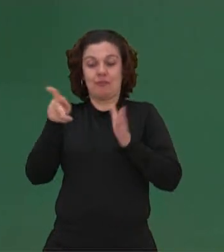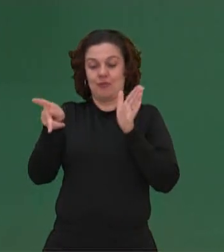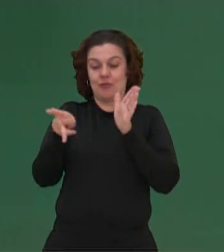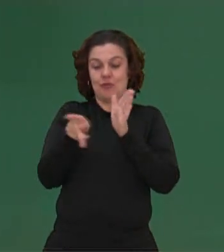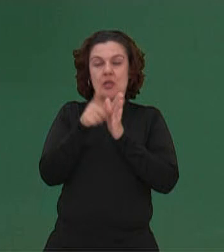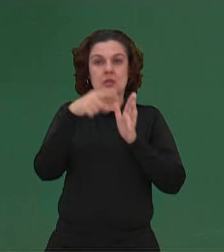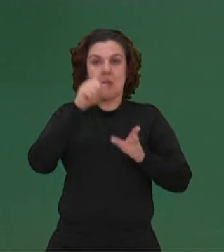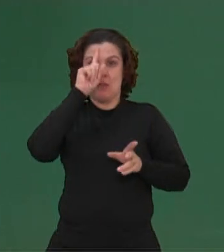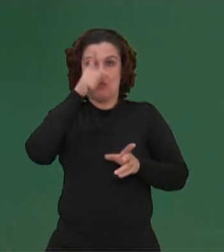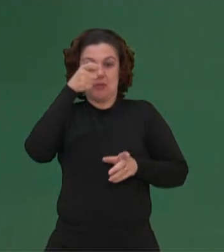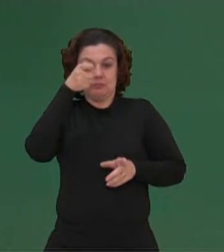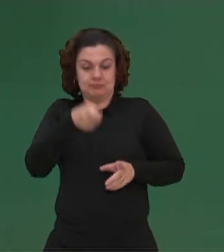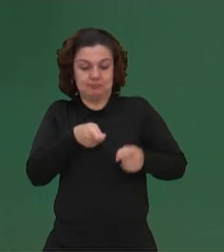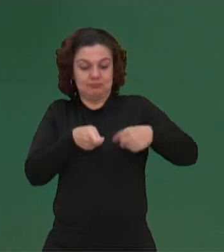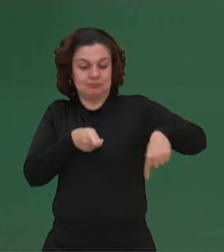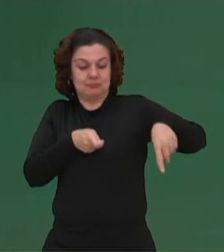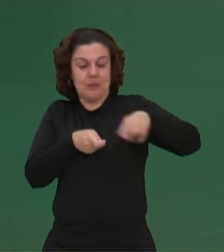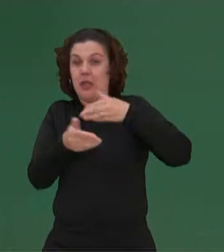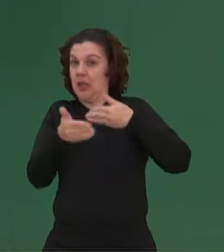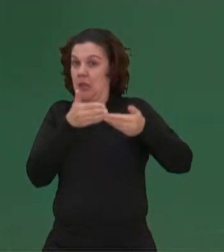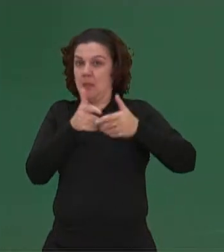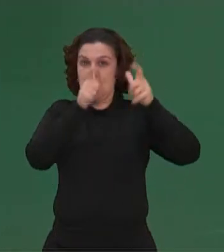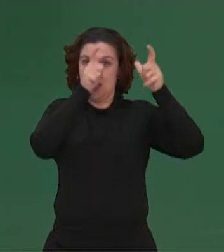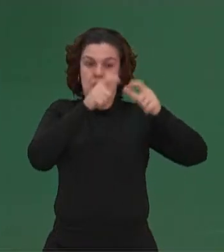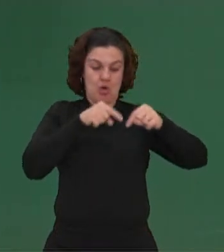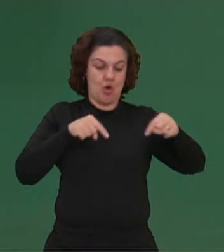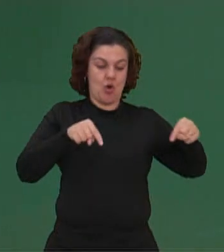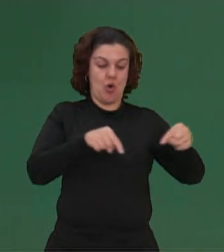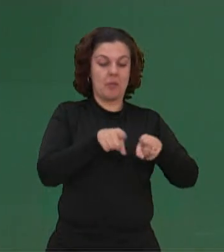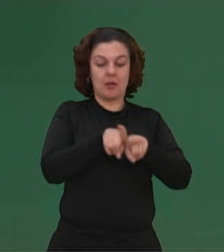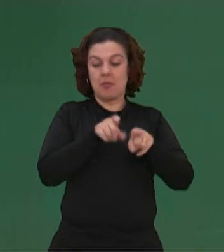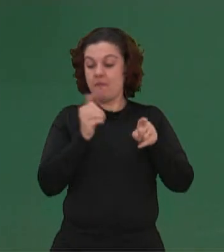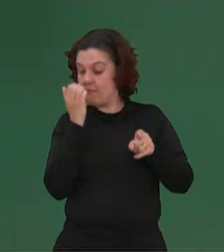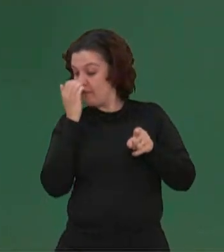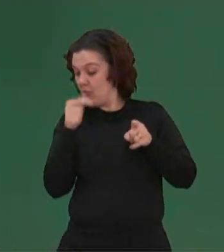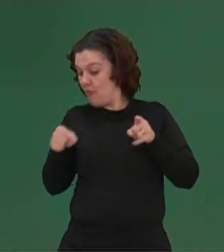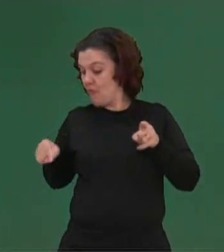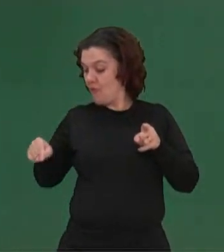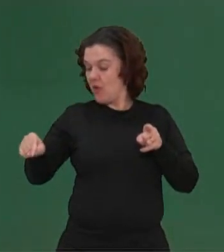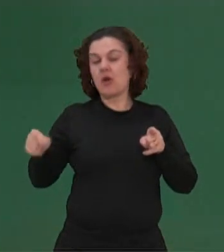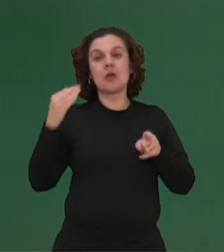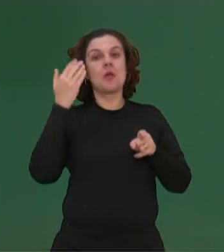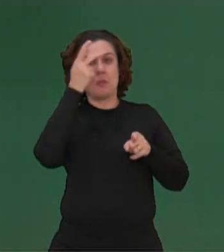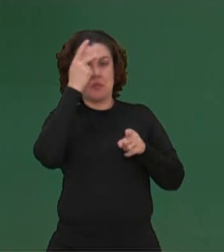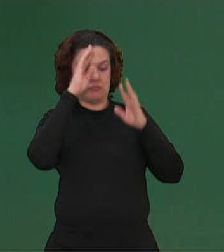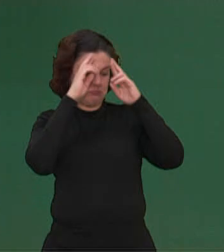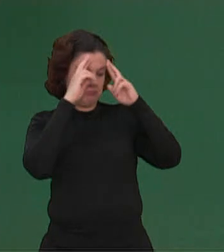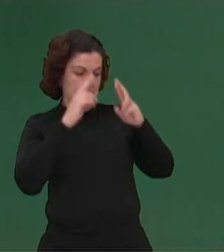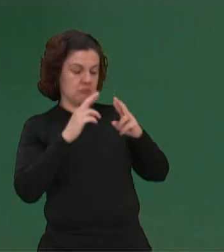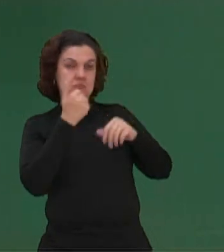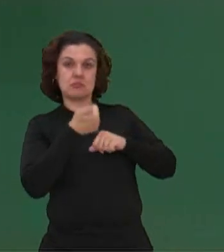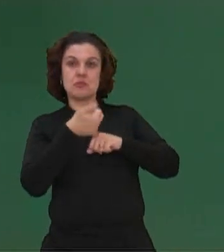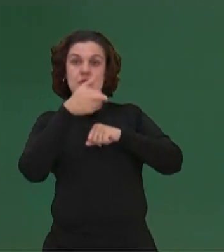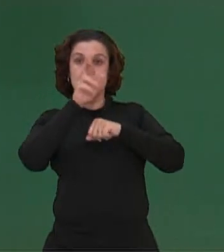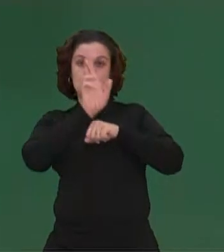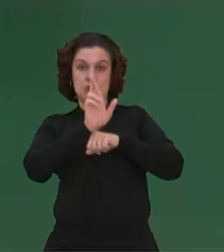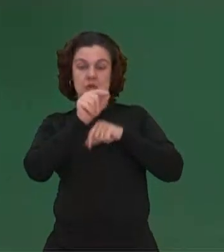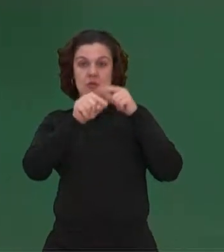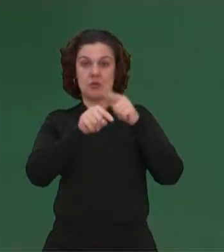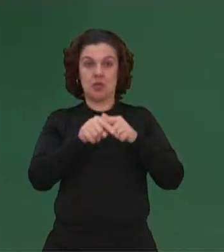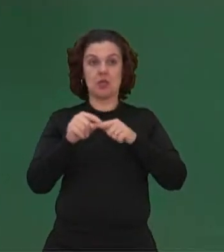sua região, tanto dentro do engenho quanto ao redor desse engenho de açúcar. O engenho era,